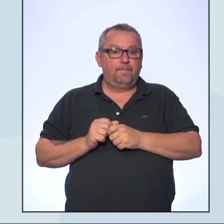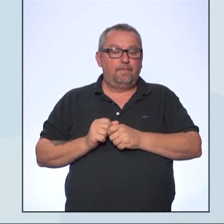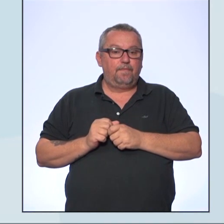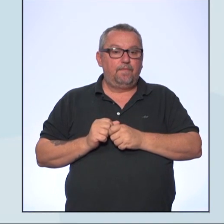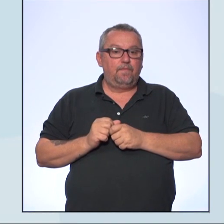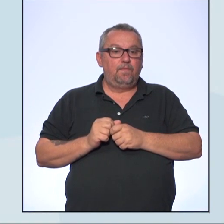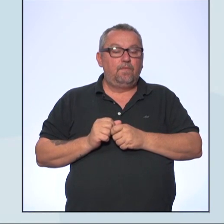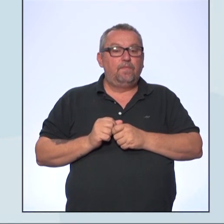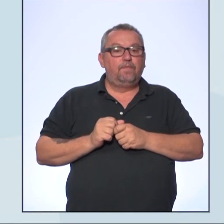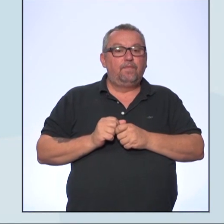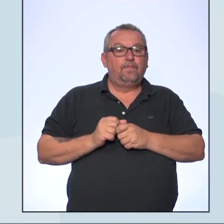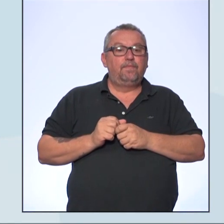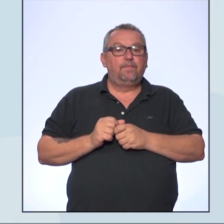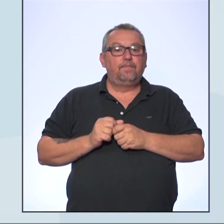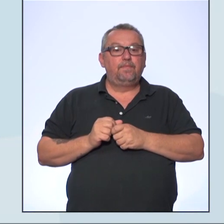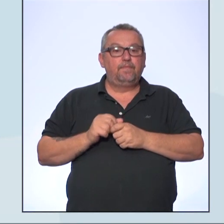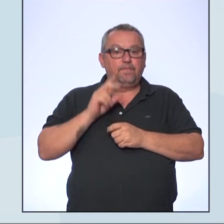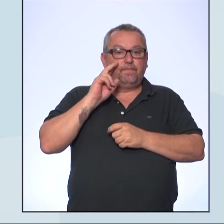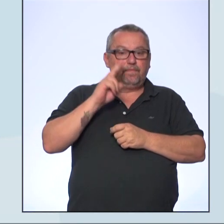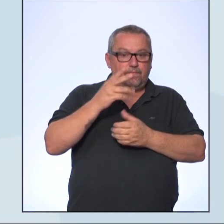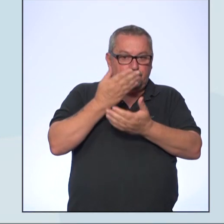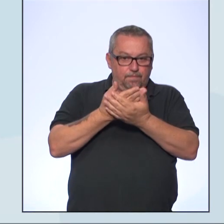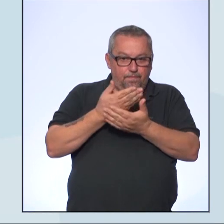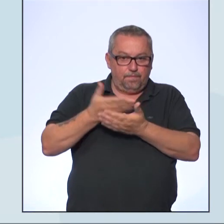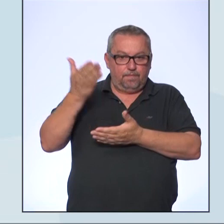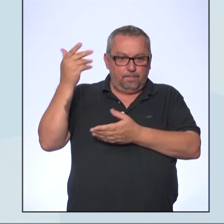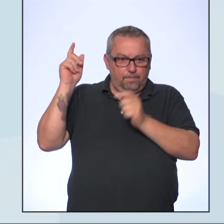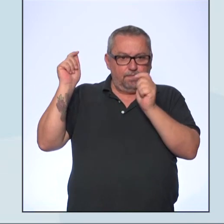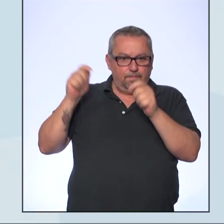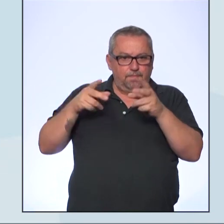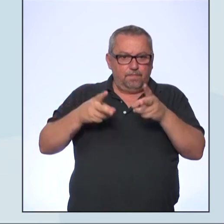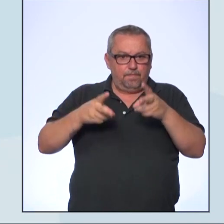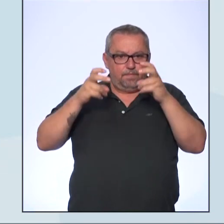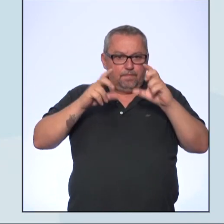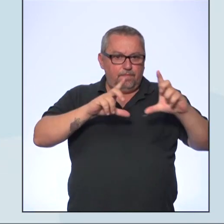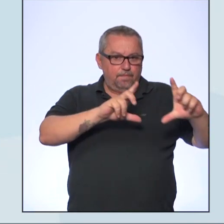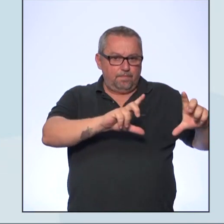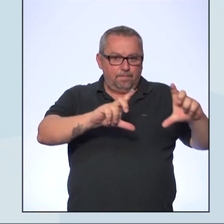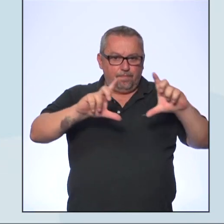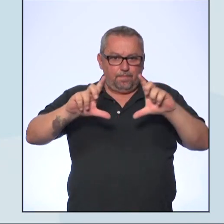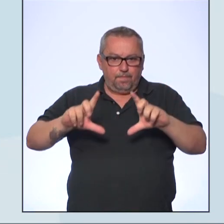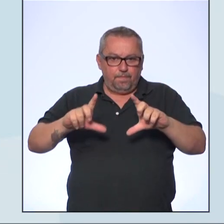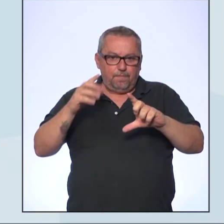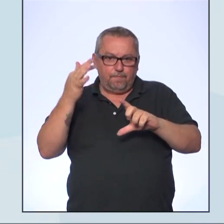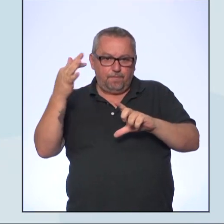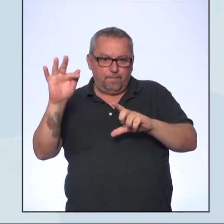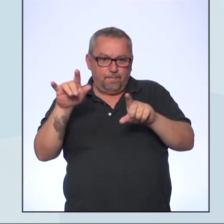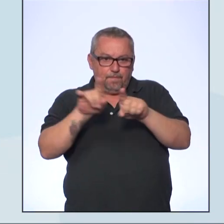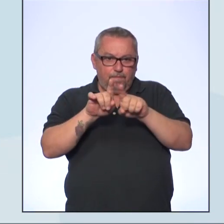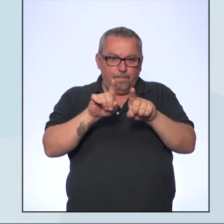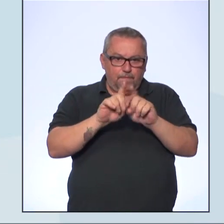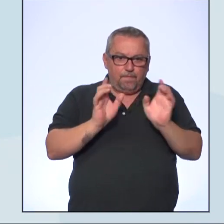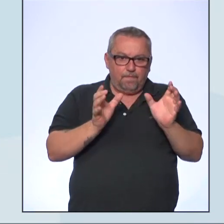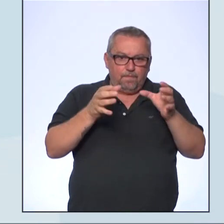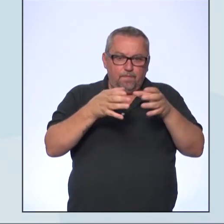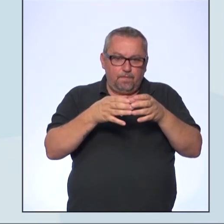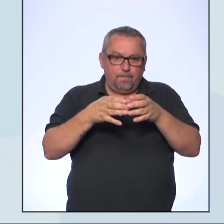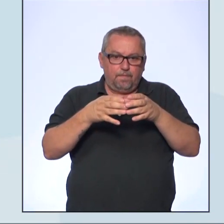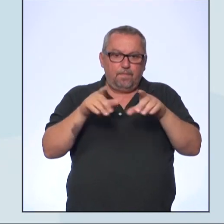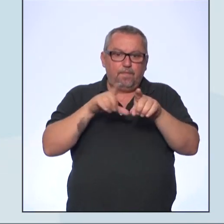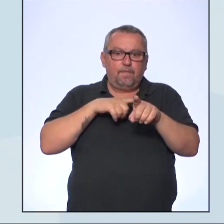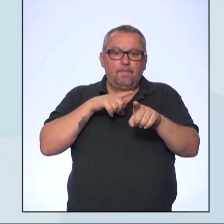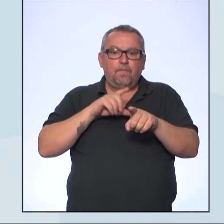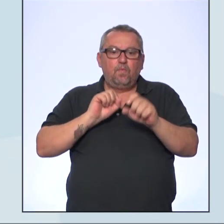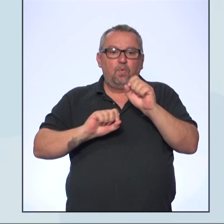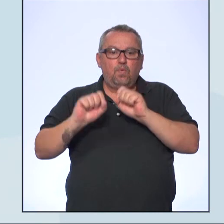Vamos lá, gente. Como a gente viu na aula passada, é possível perceber, através dessas imagens, que tanto a França quanto a colônia na América